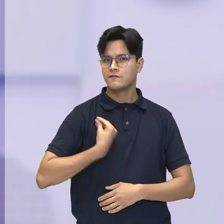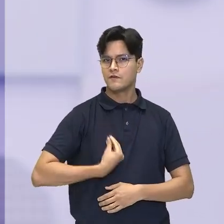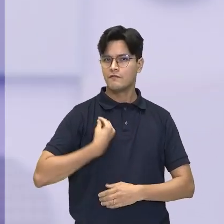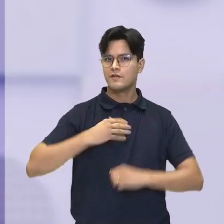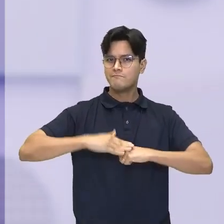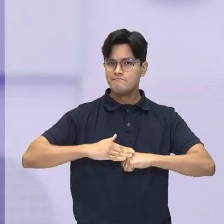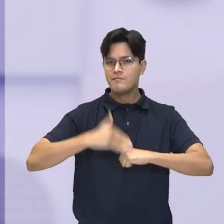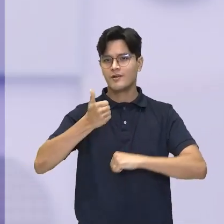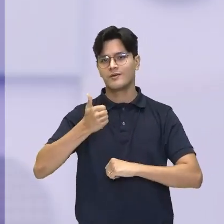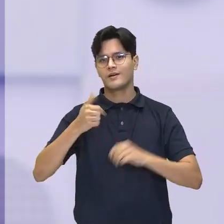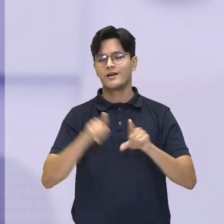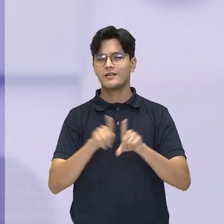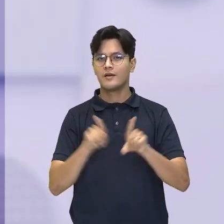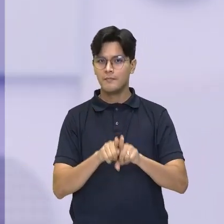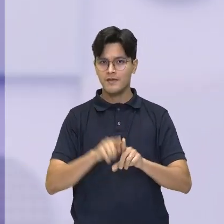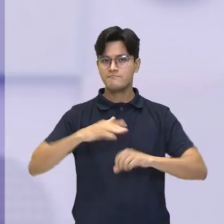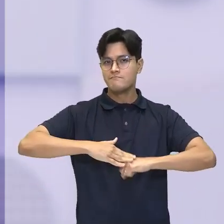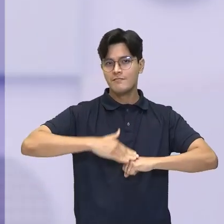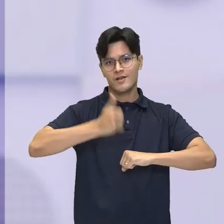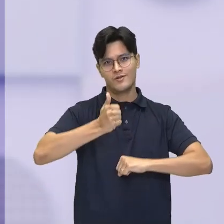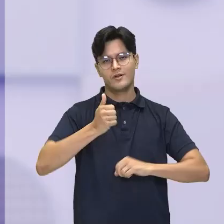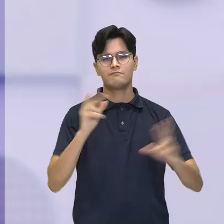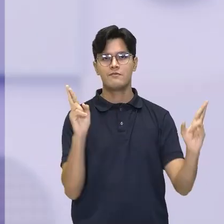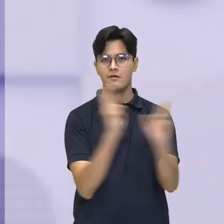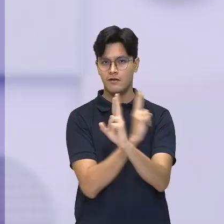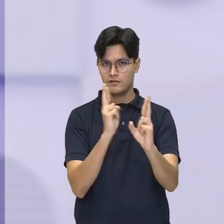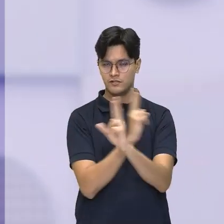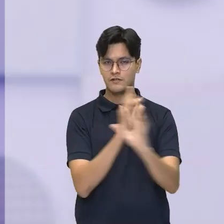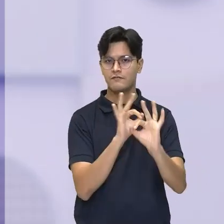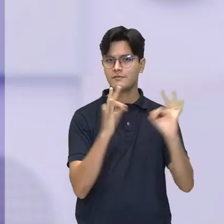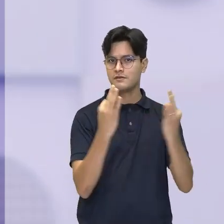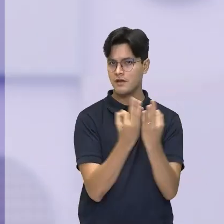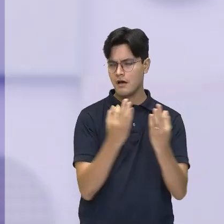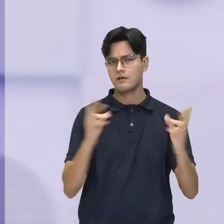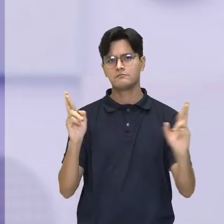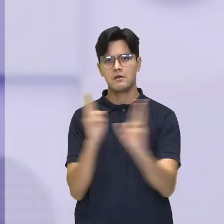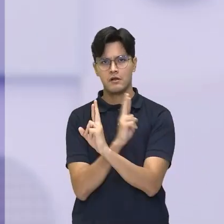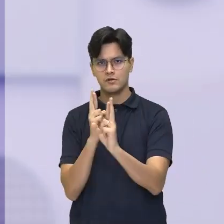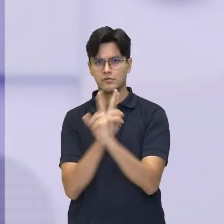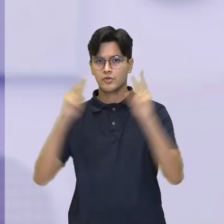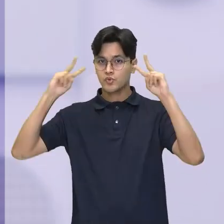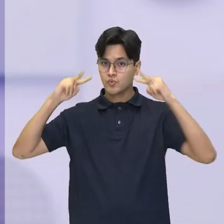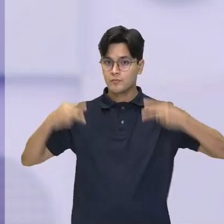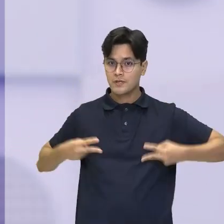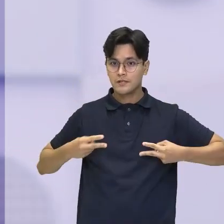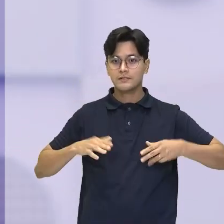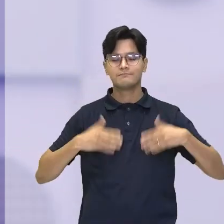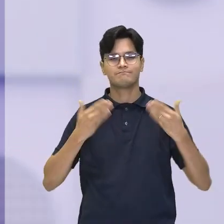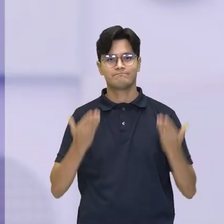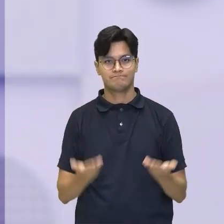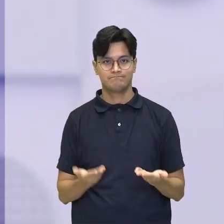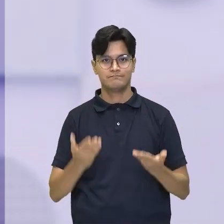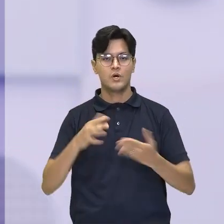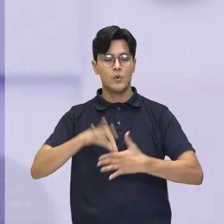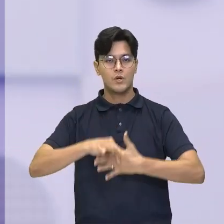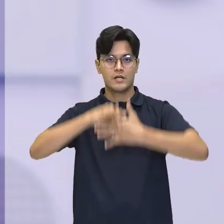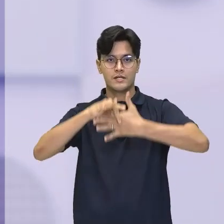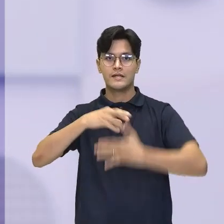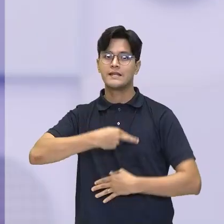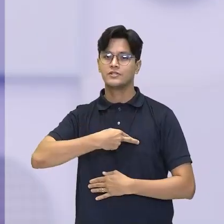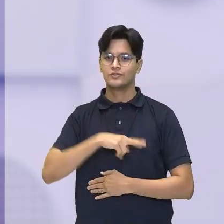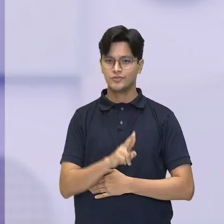a melhorar as relações familiares, as relações humanas. Então o líder religioso precisa seguir uma série